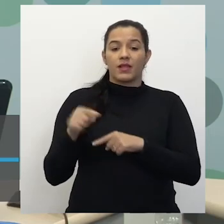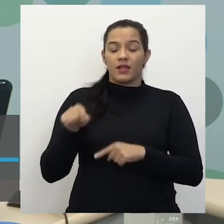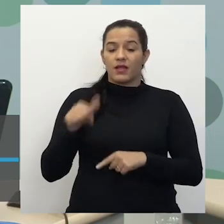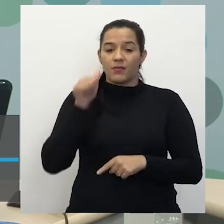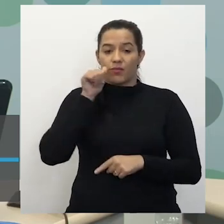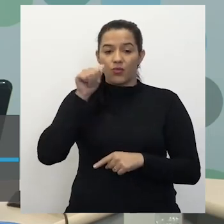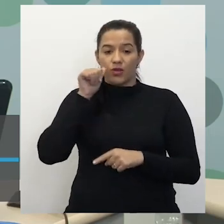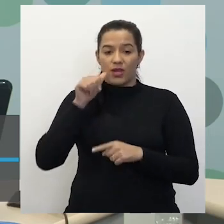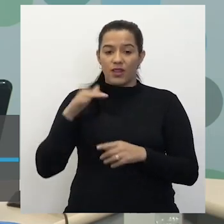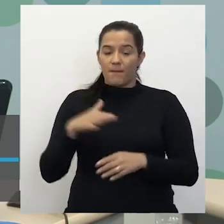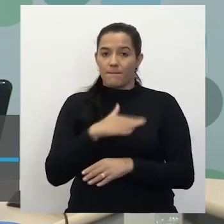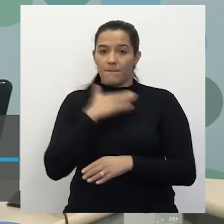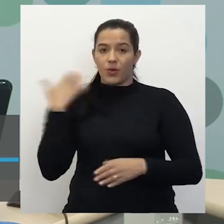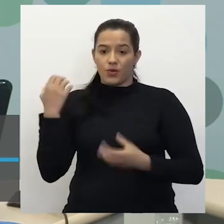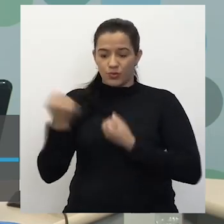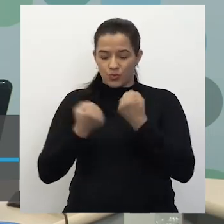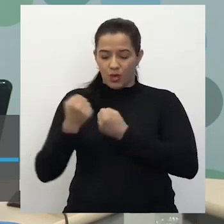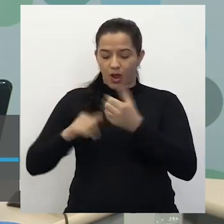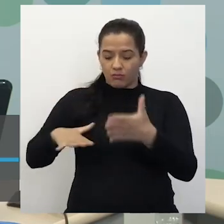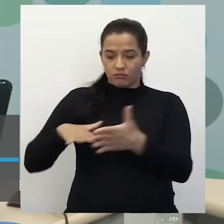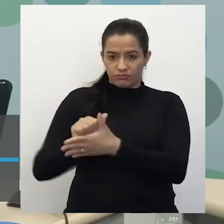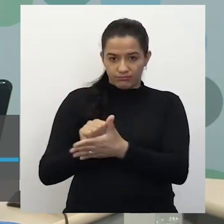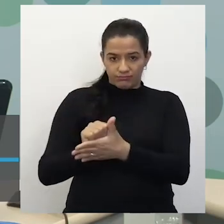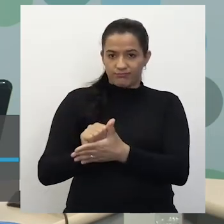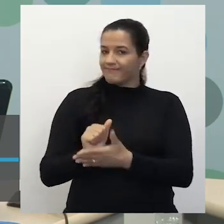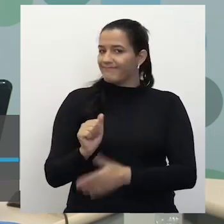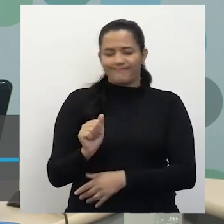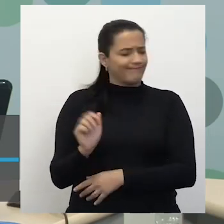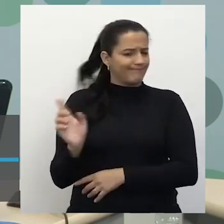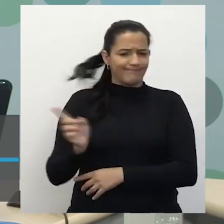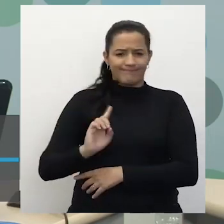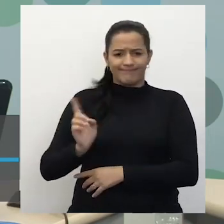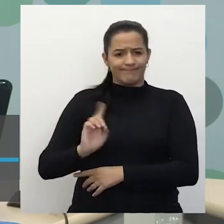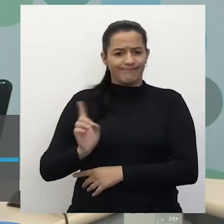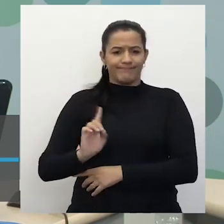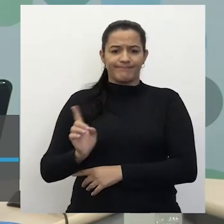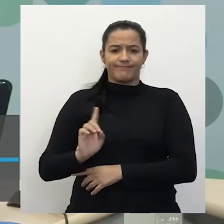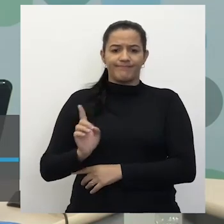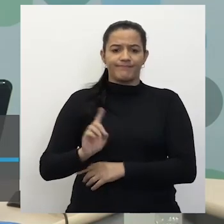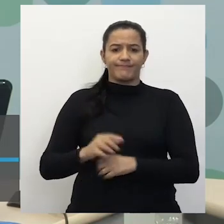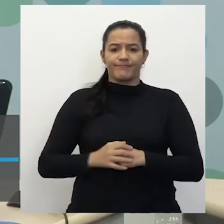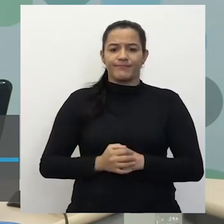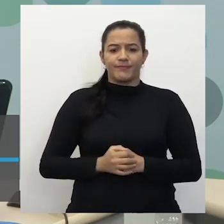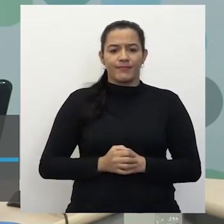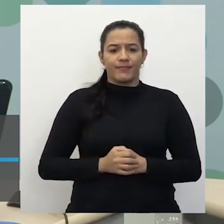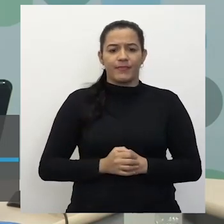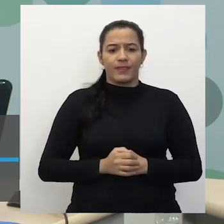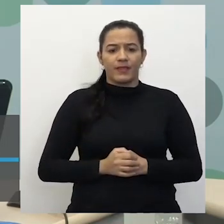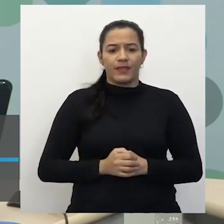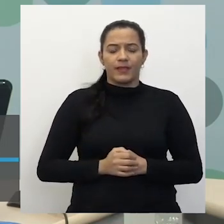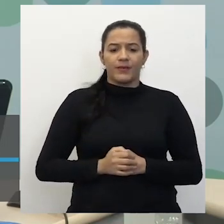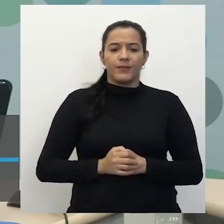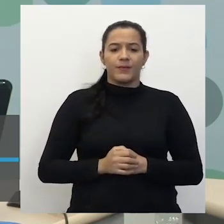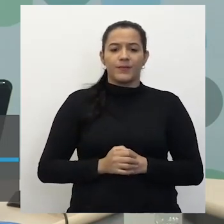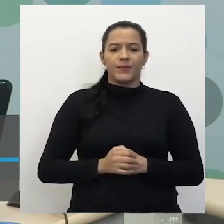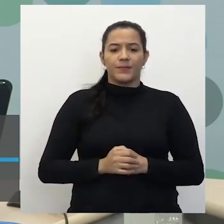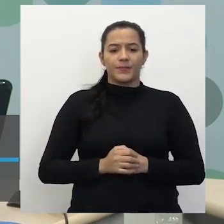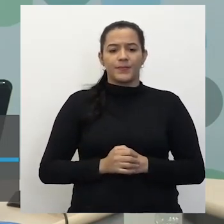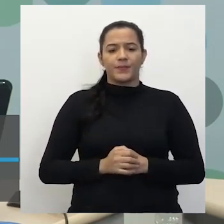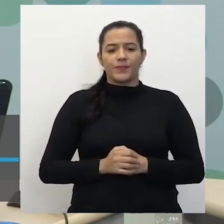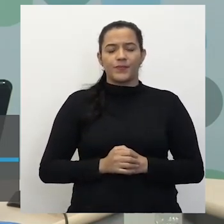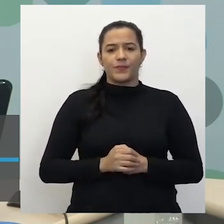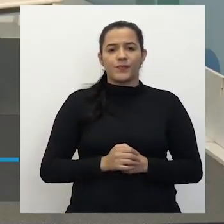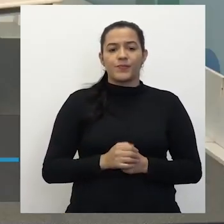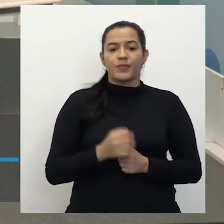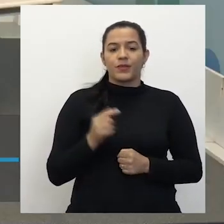acidente de carro. Como a gente tem ali aquele impacto, né? Que ela sofre, que ela fica com aquele olho estarrecido lá, aí ela morre